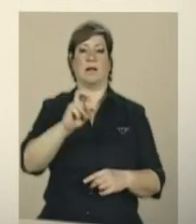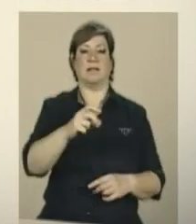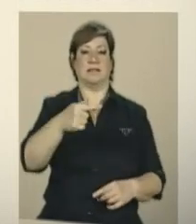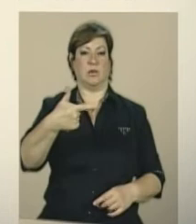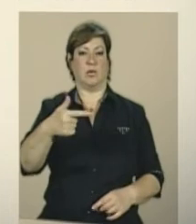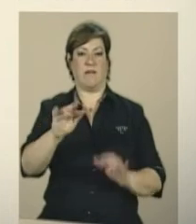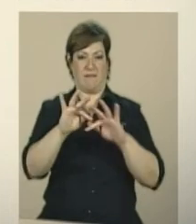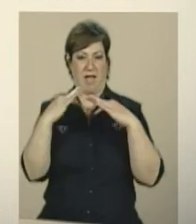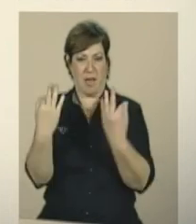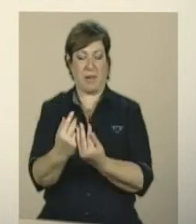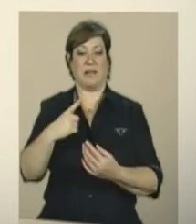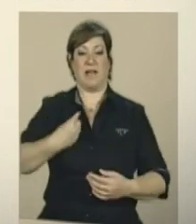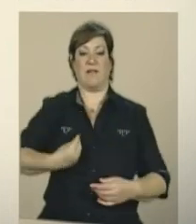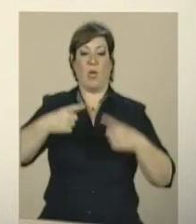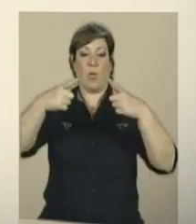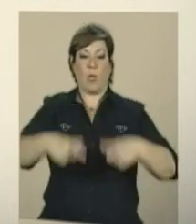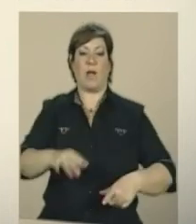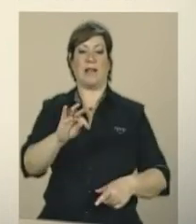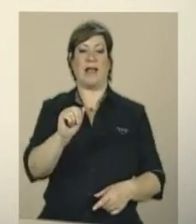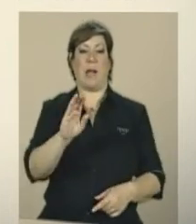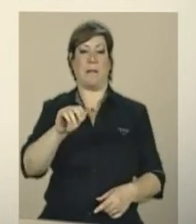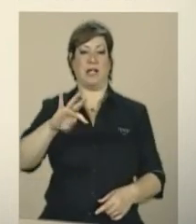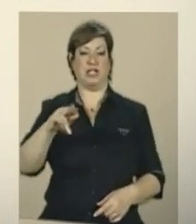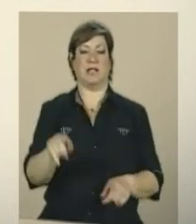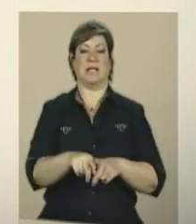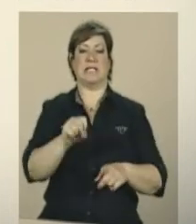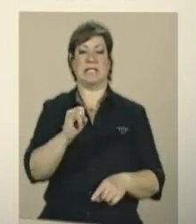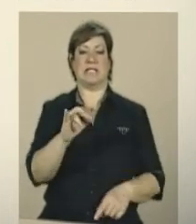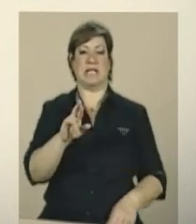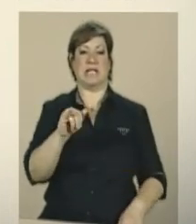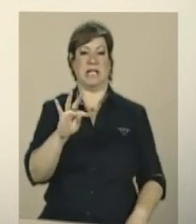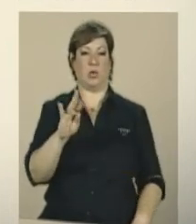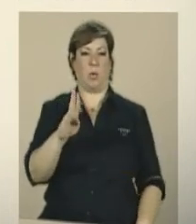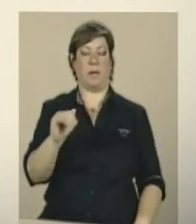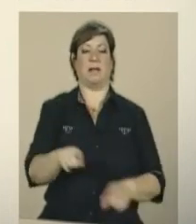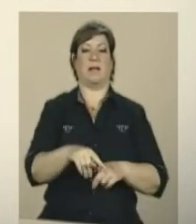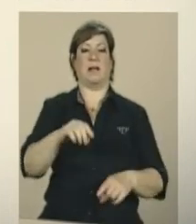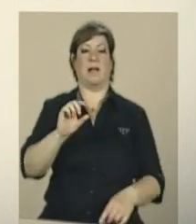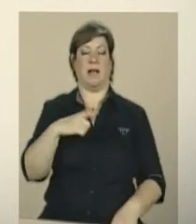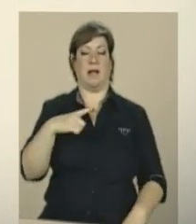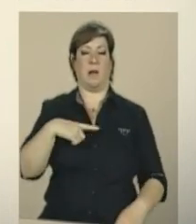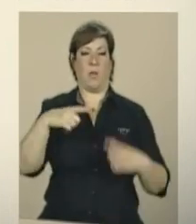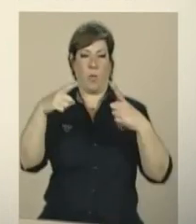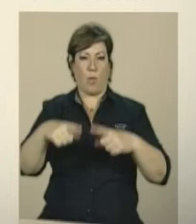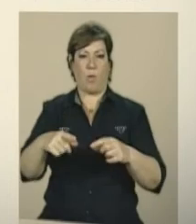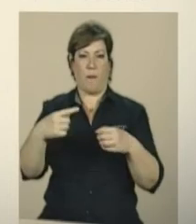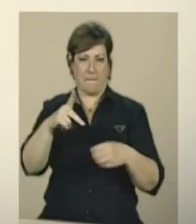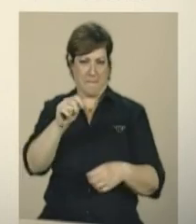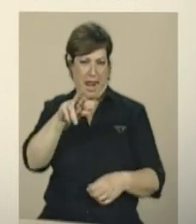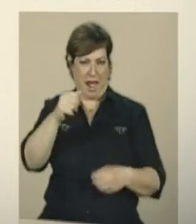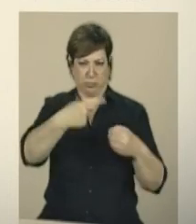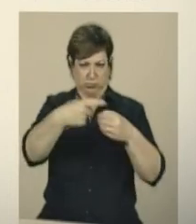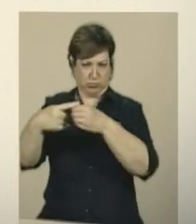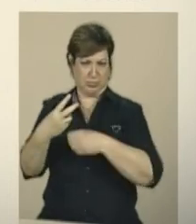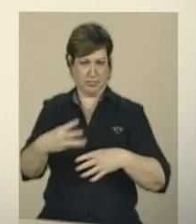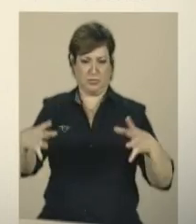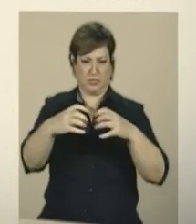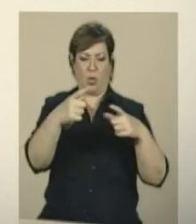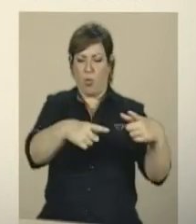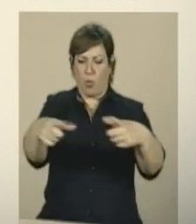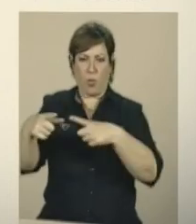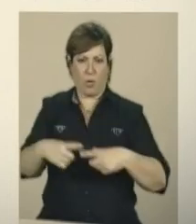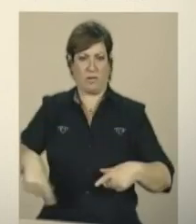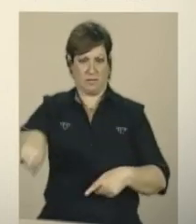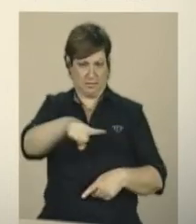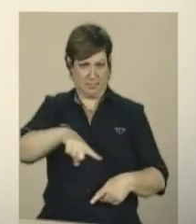vivem nas ilhas de Tabatinga sirituba e capema do Meio no Pará as Ilhas ficam num desses lugares de